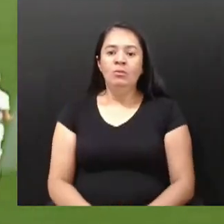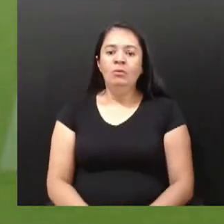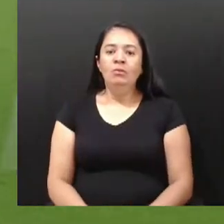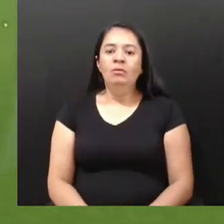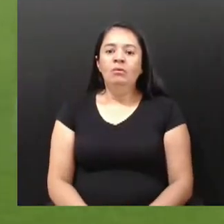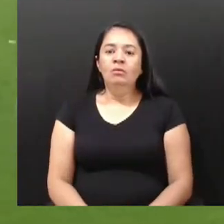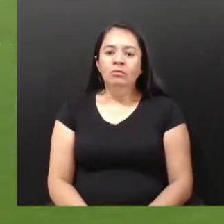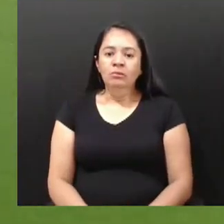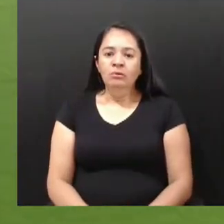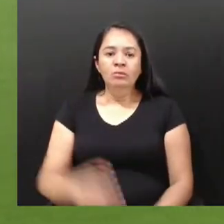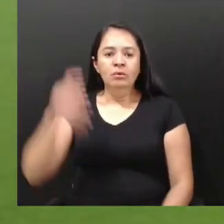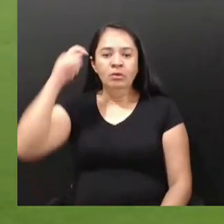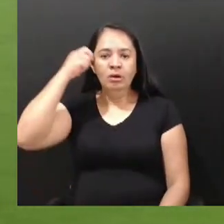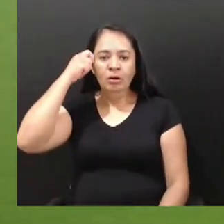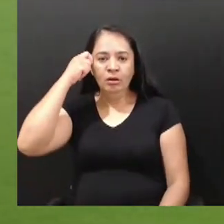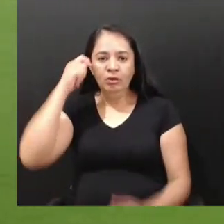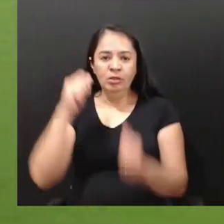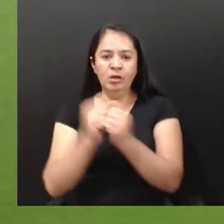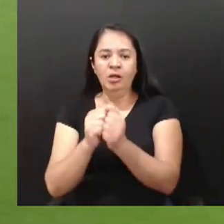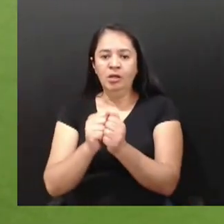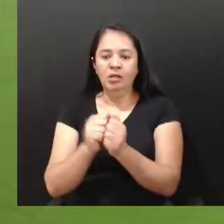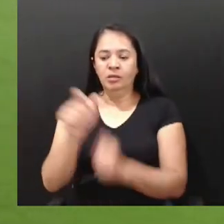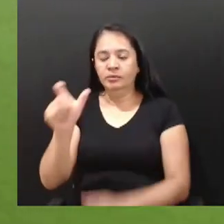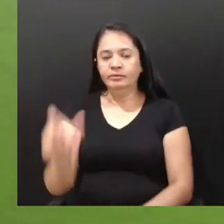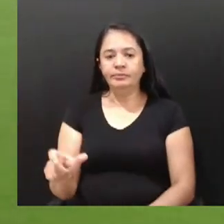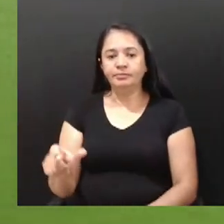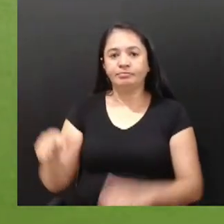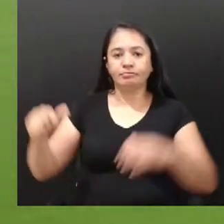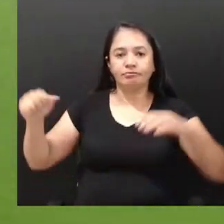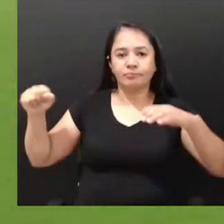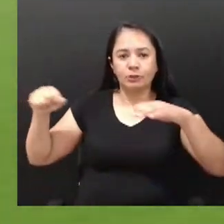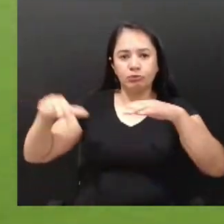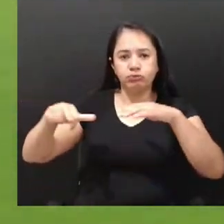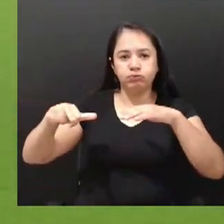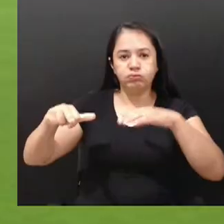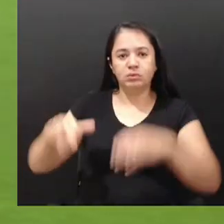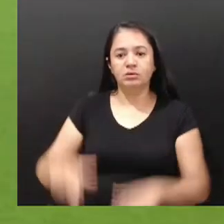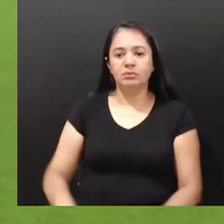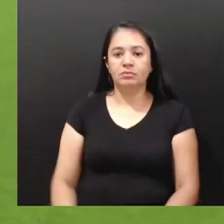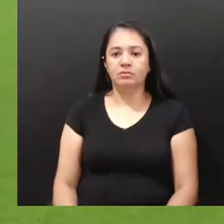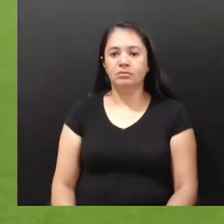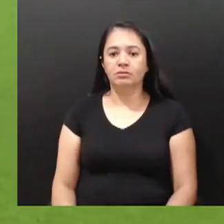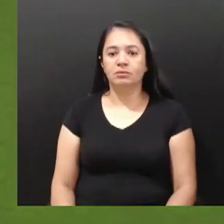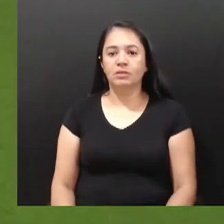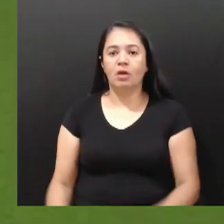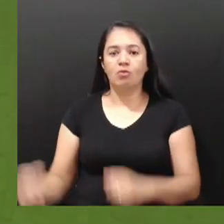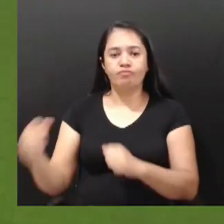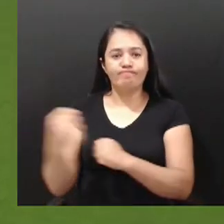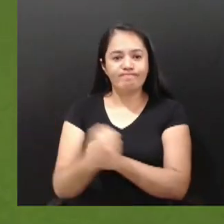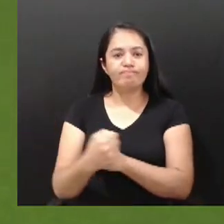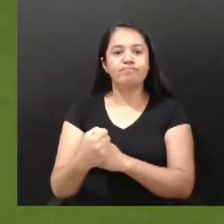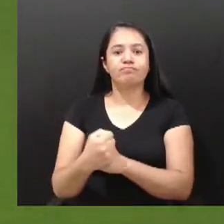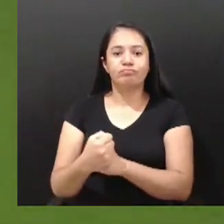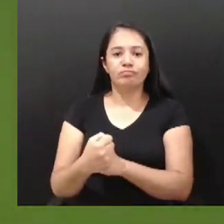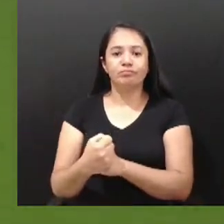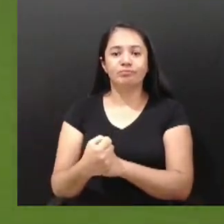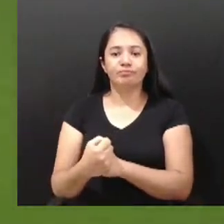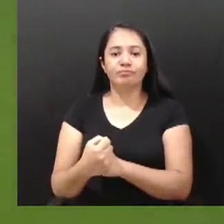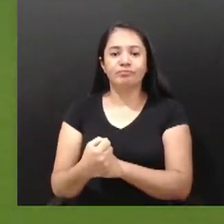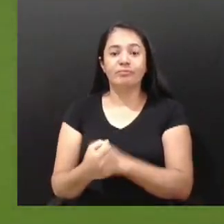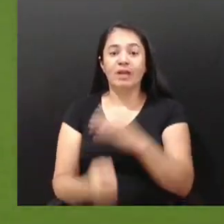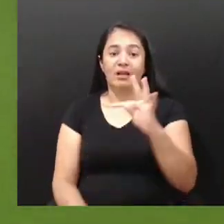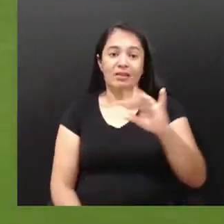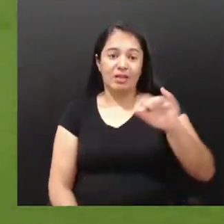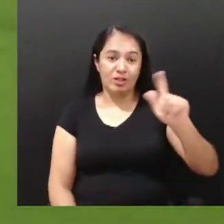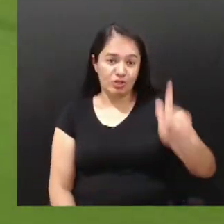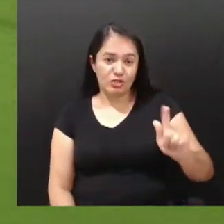com Miguel em belo chute e Nogueira, bem posicionado, fez a defesa. DG começou a